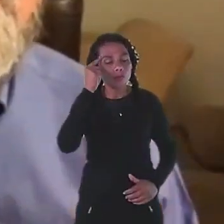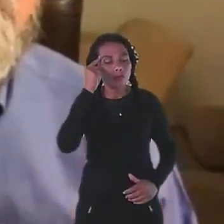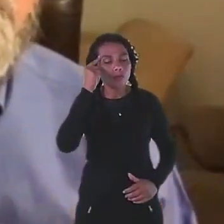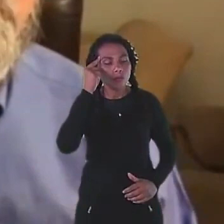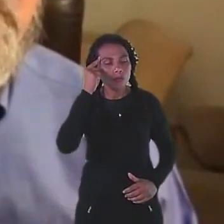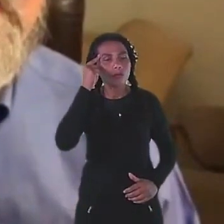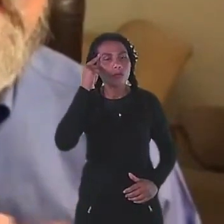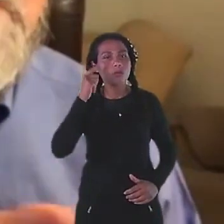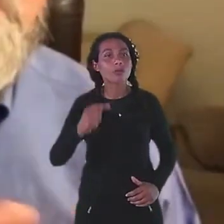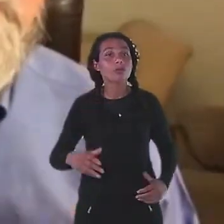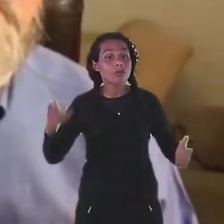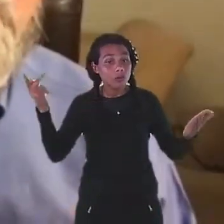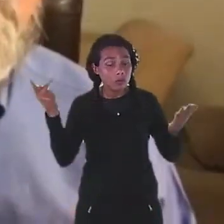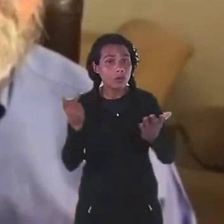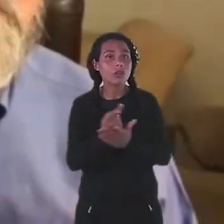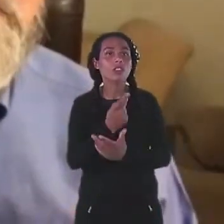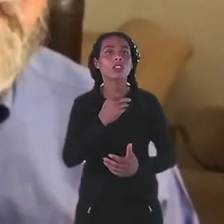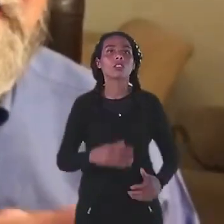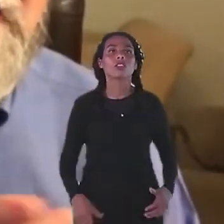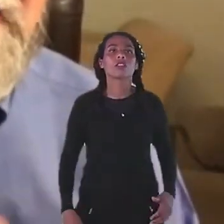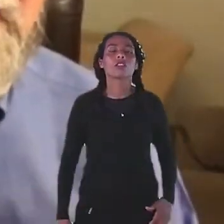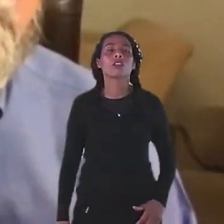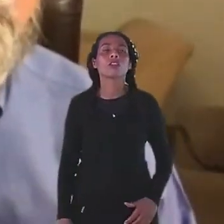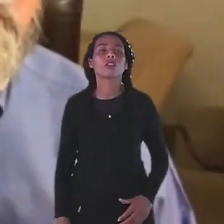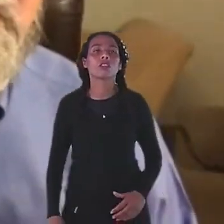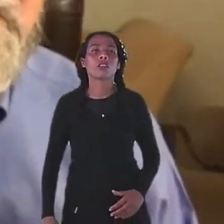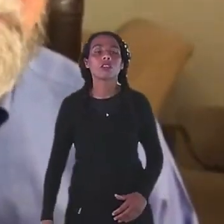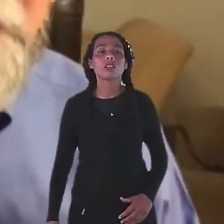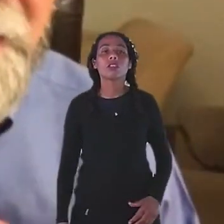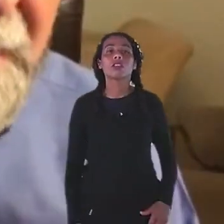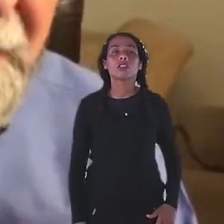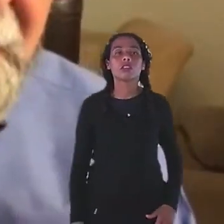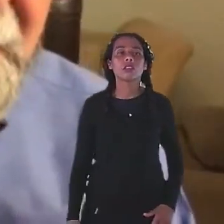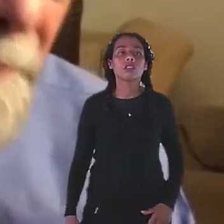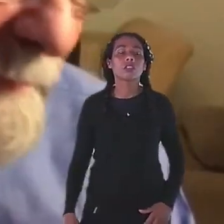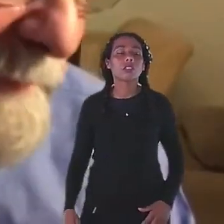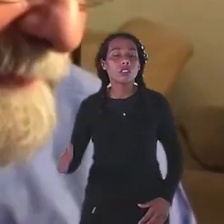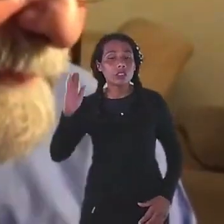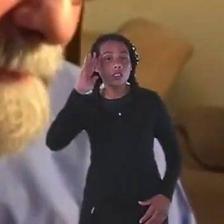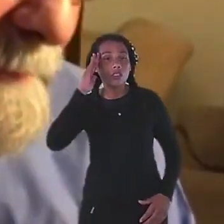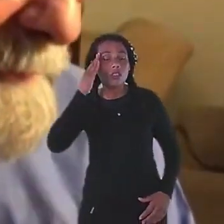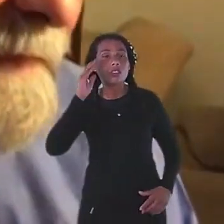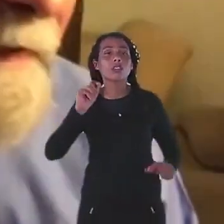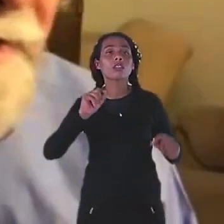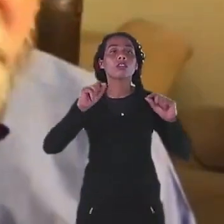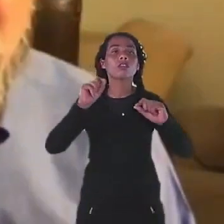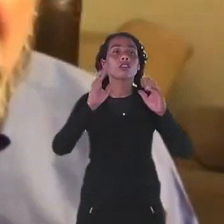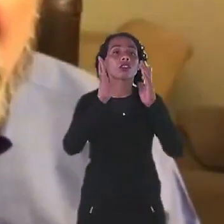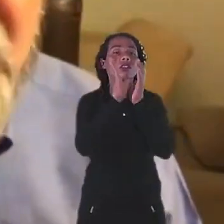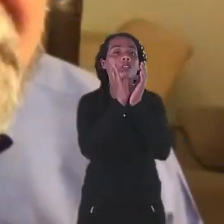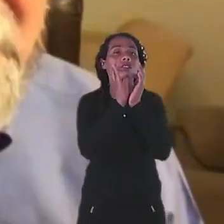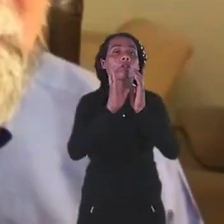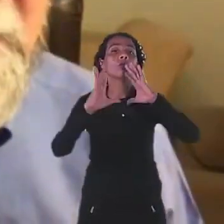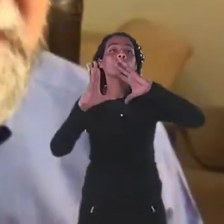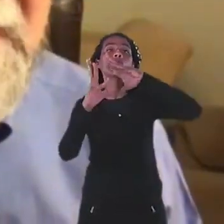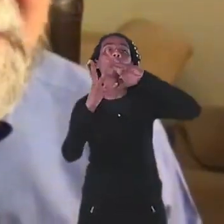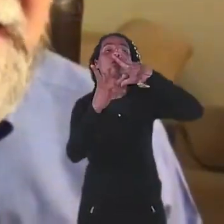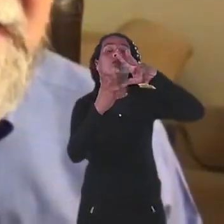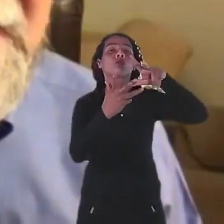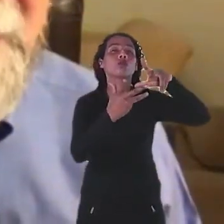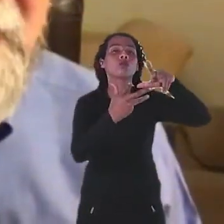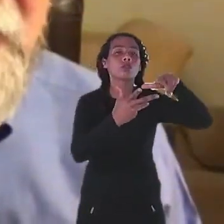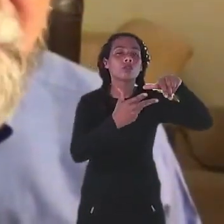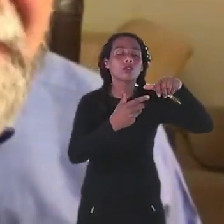o mundo, né, naquele momento? Qual foi a disputa pela hegemonia do pensamento